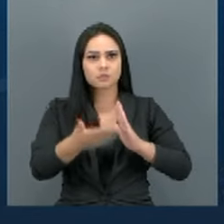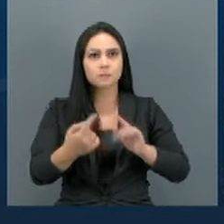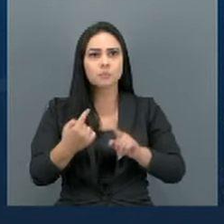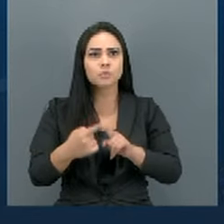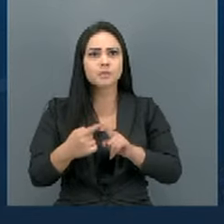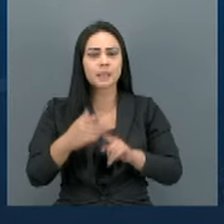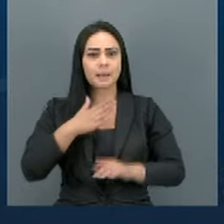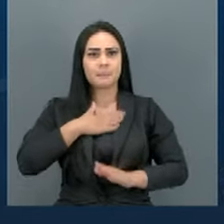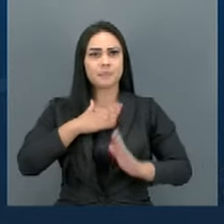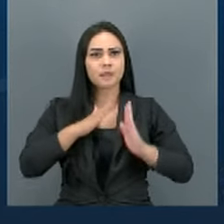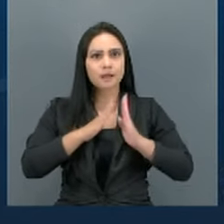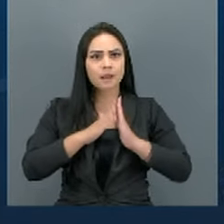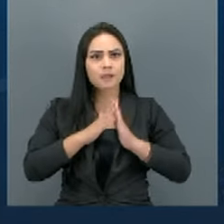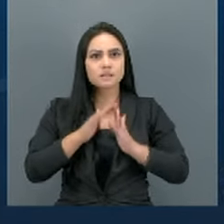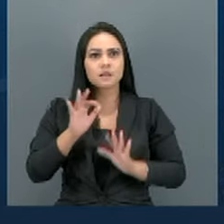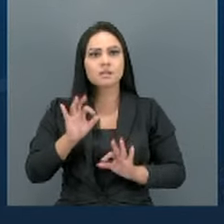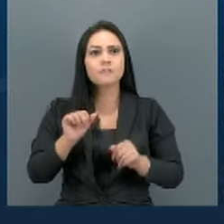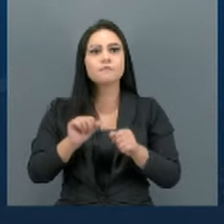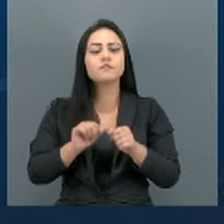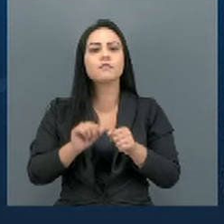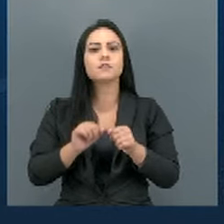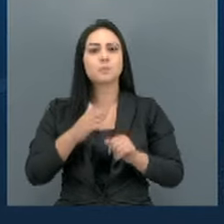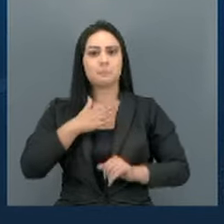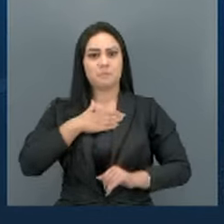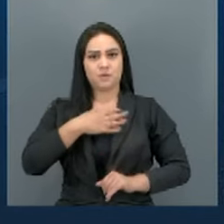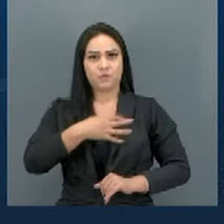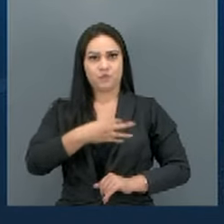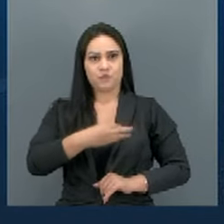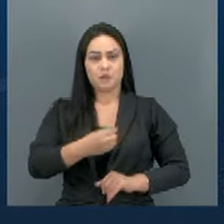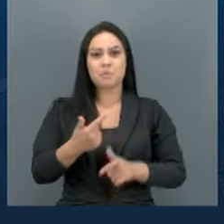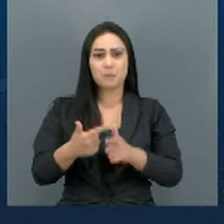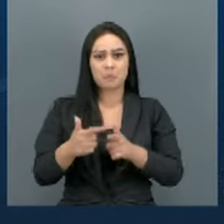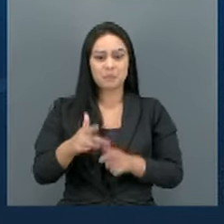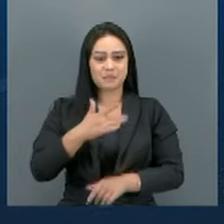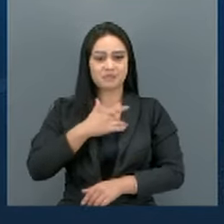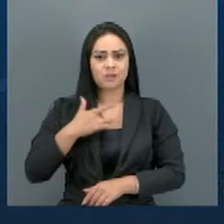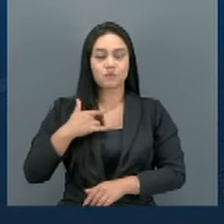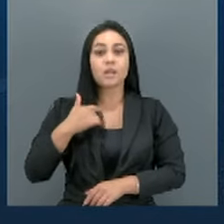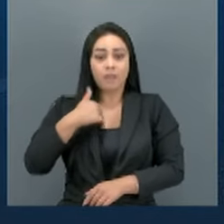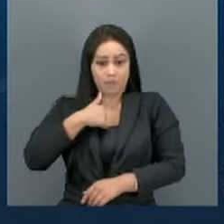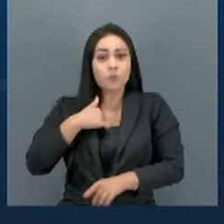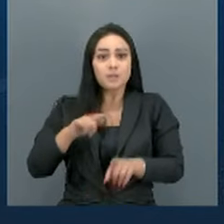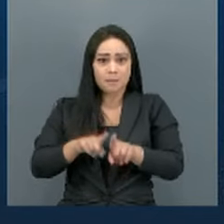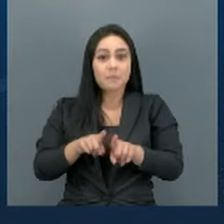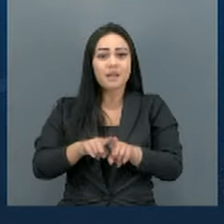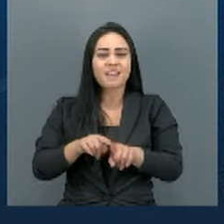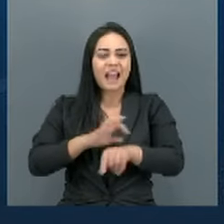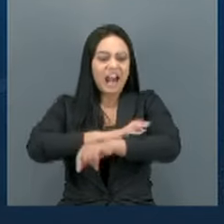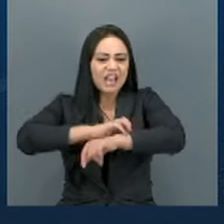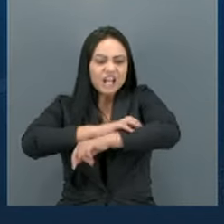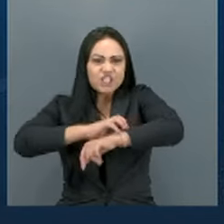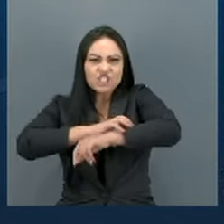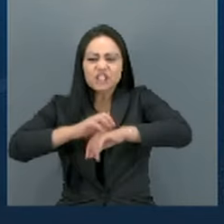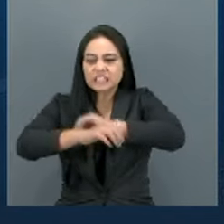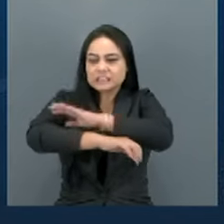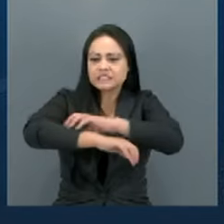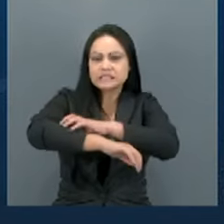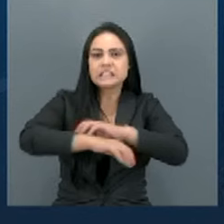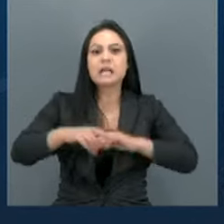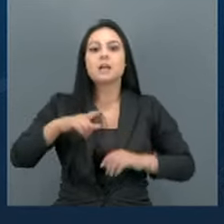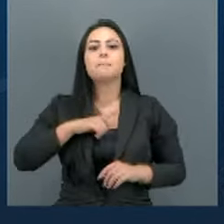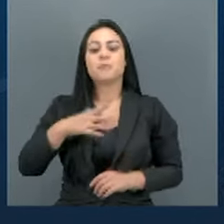a minha casa, para ser feita, os meus filhos têm problema de saúde, e eu também tenho problema de alergia, eles têm